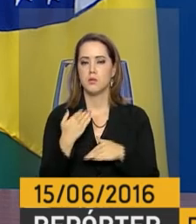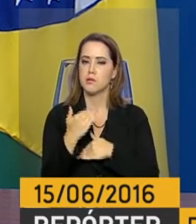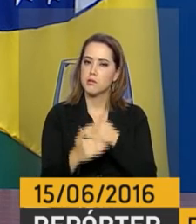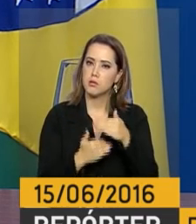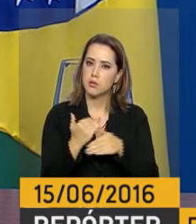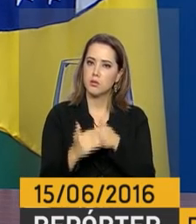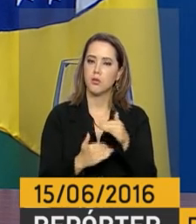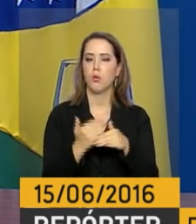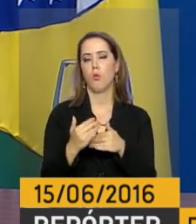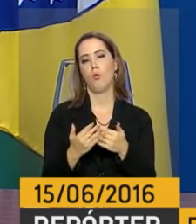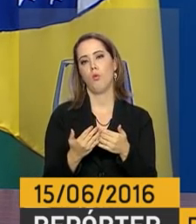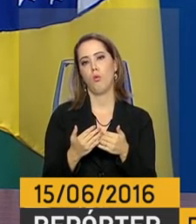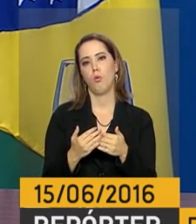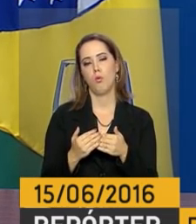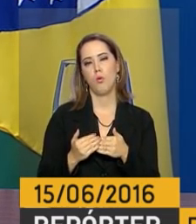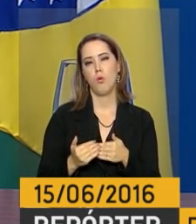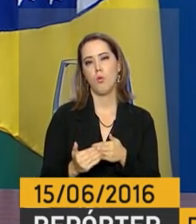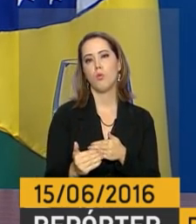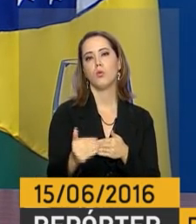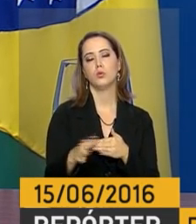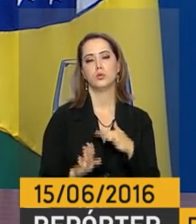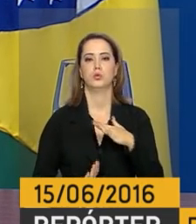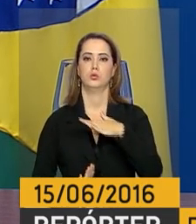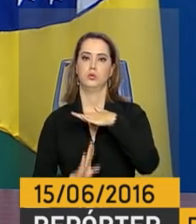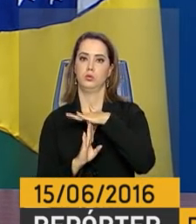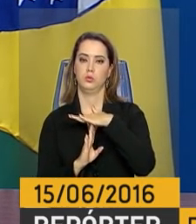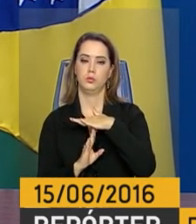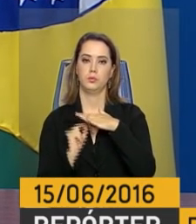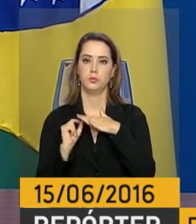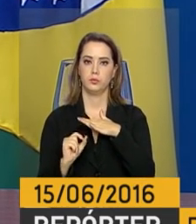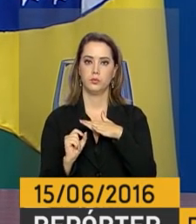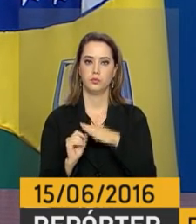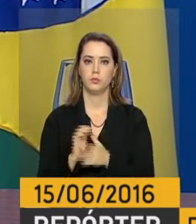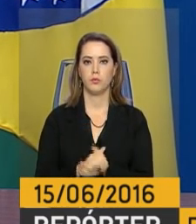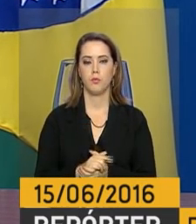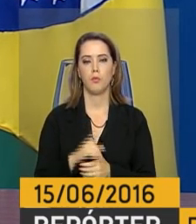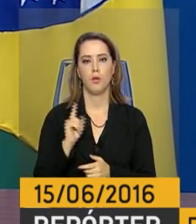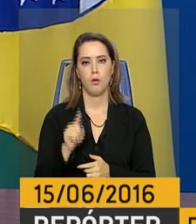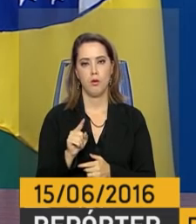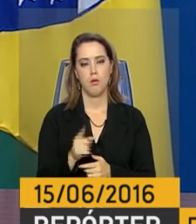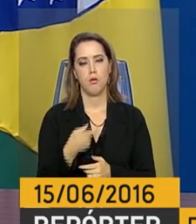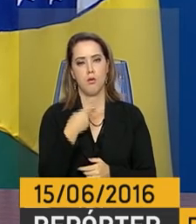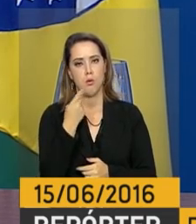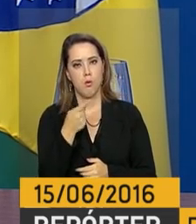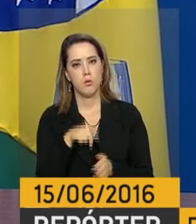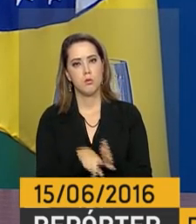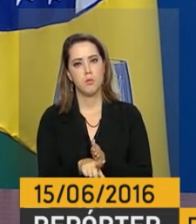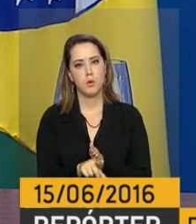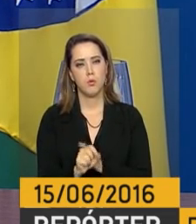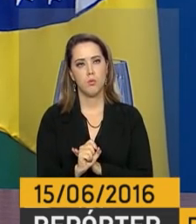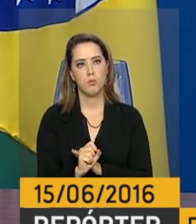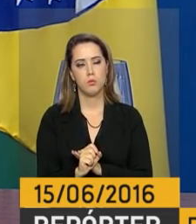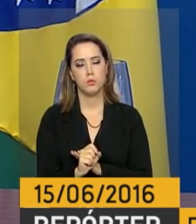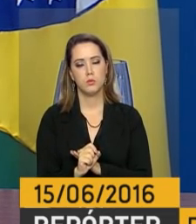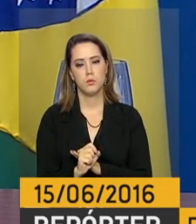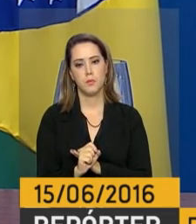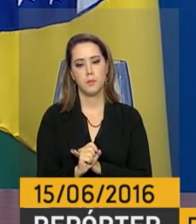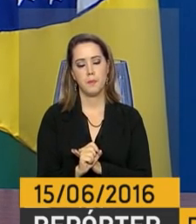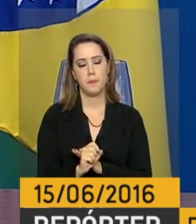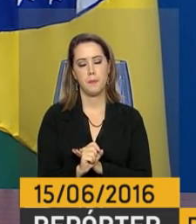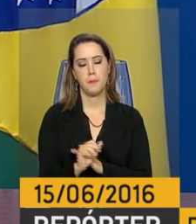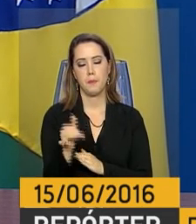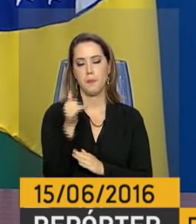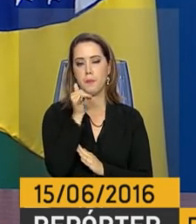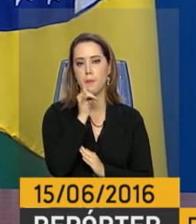de do teto em relação a às questões, por exemplo, eh